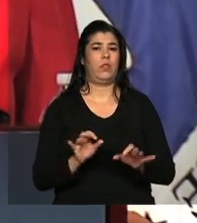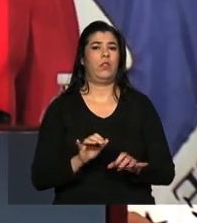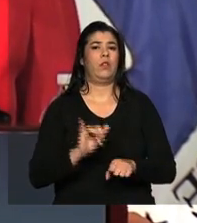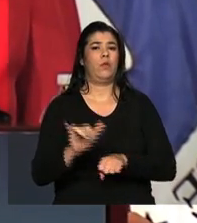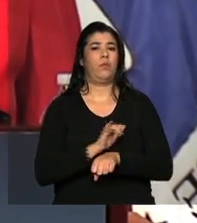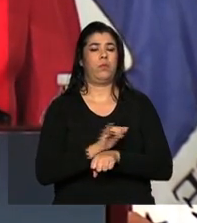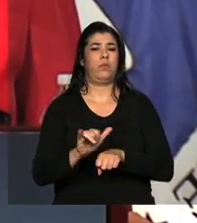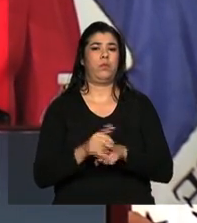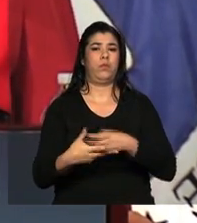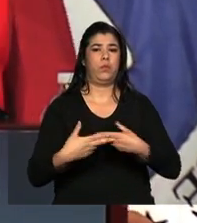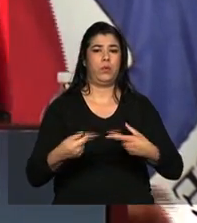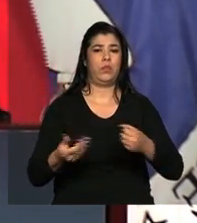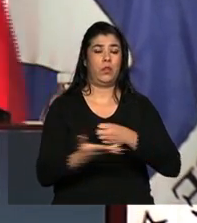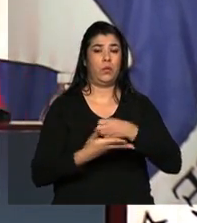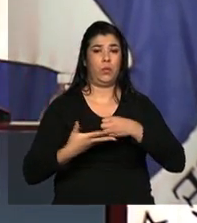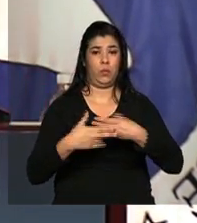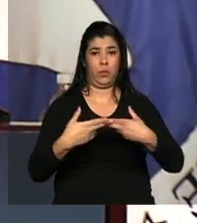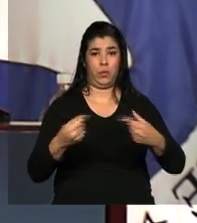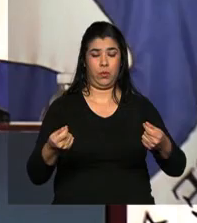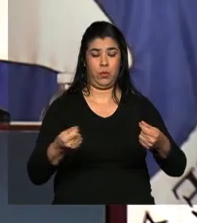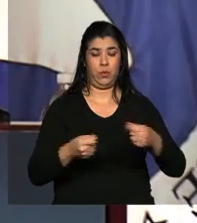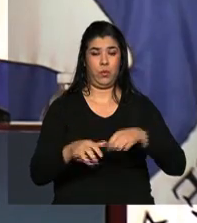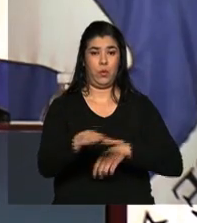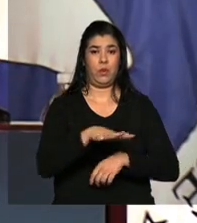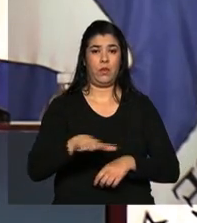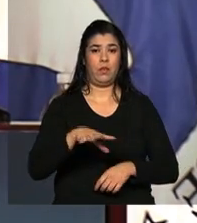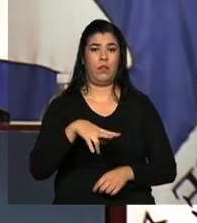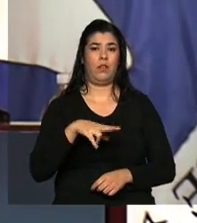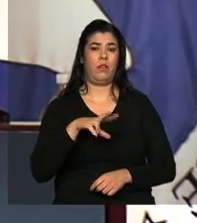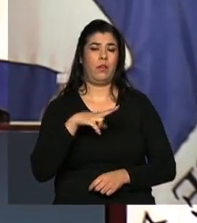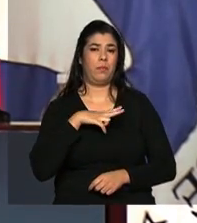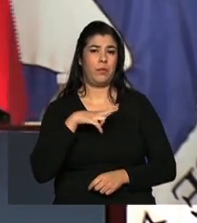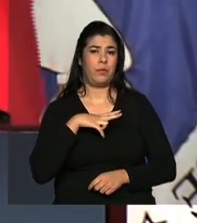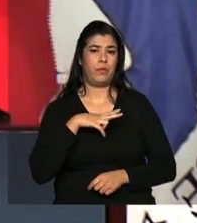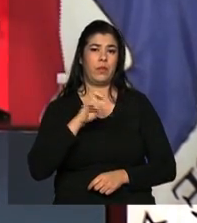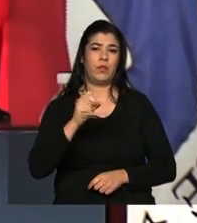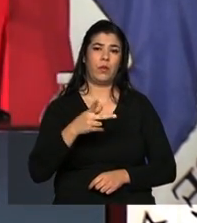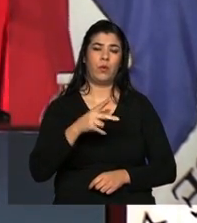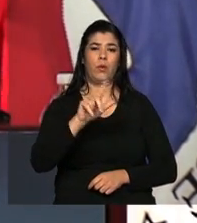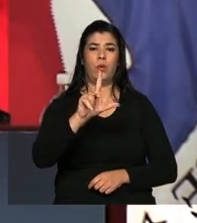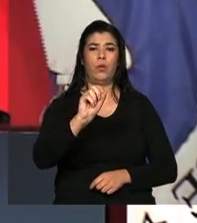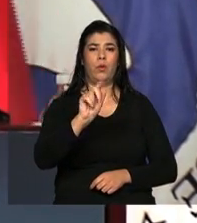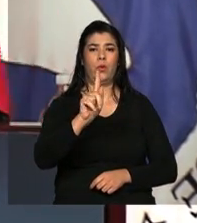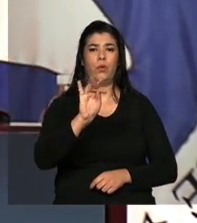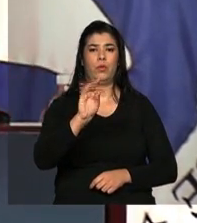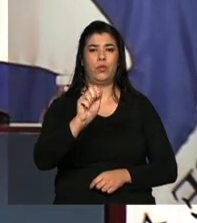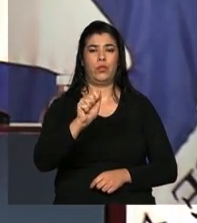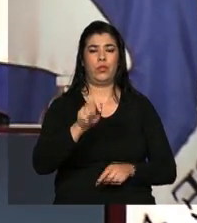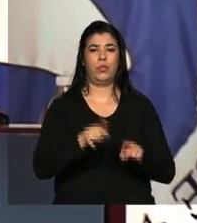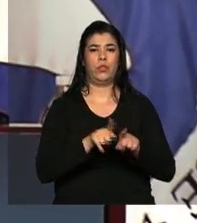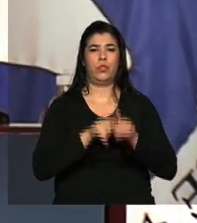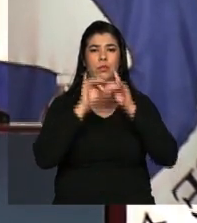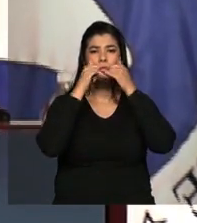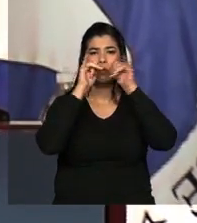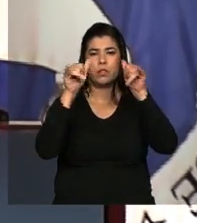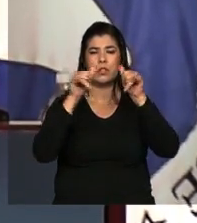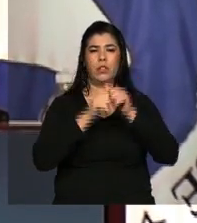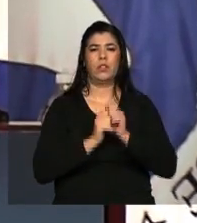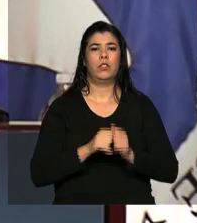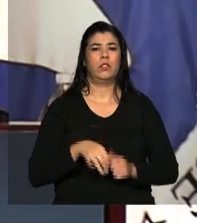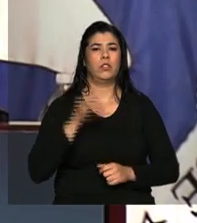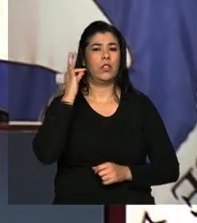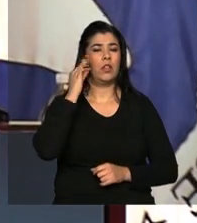pelo setor privado, tanto em logística, como em energia elétrica, como em telecomunicações